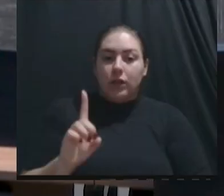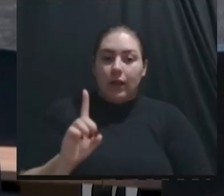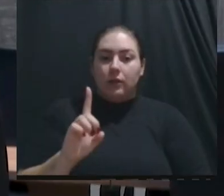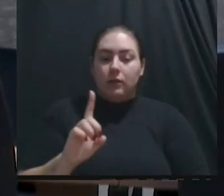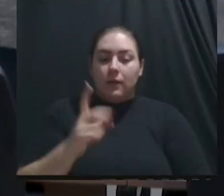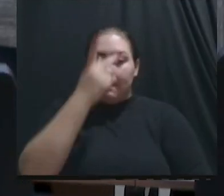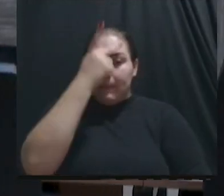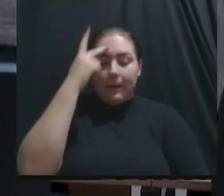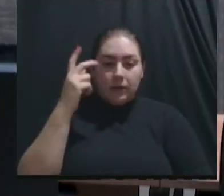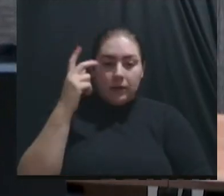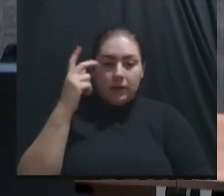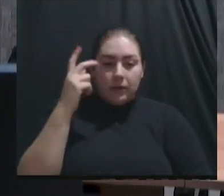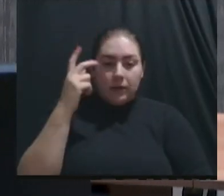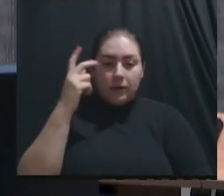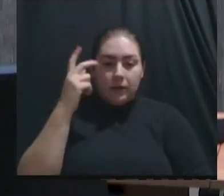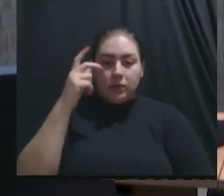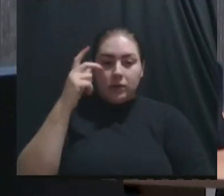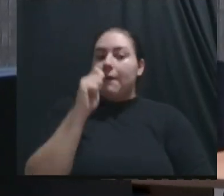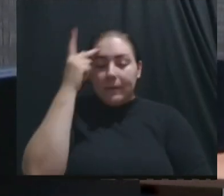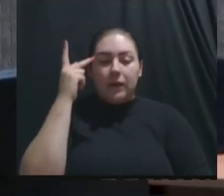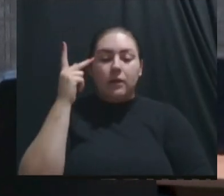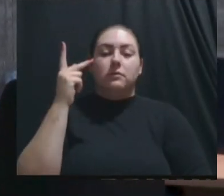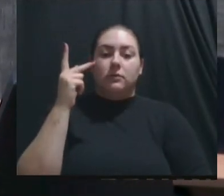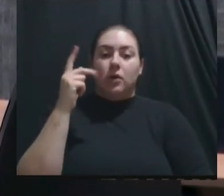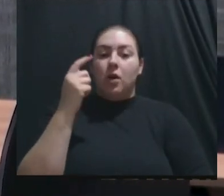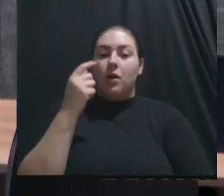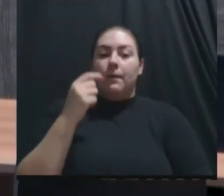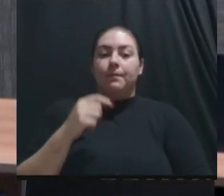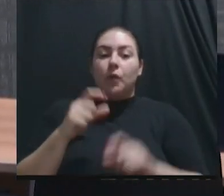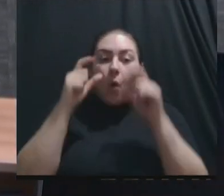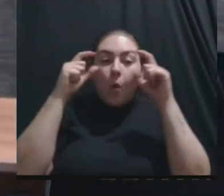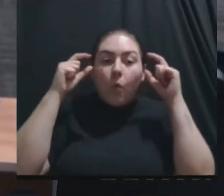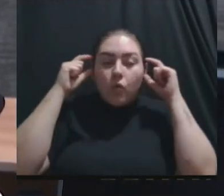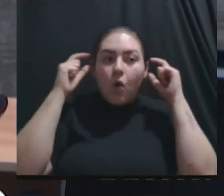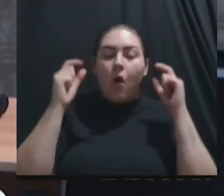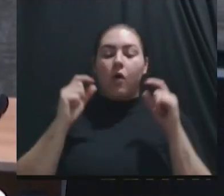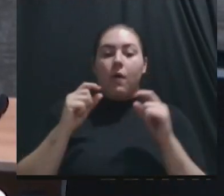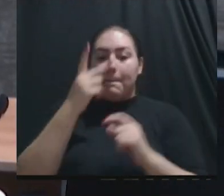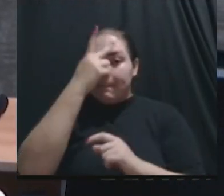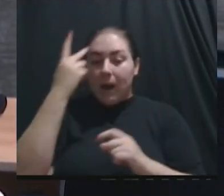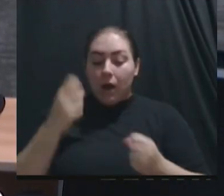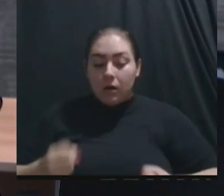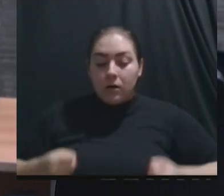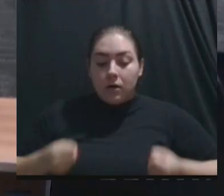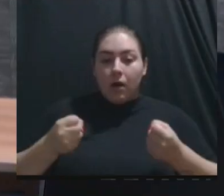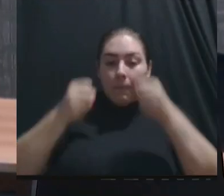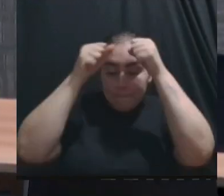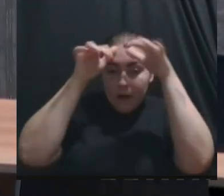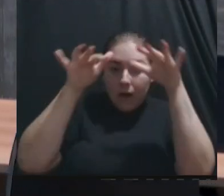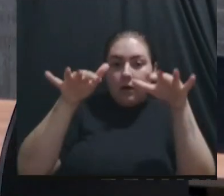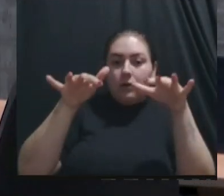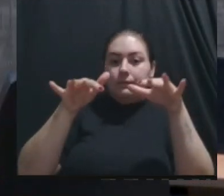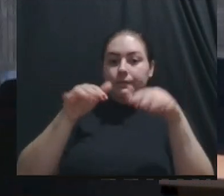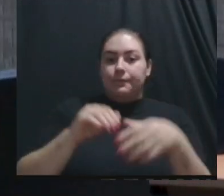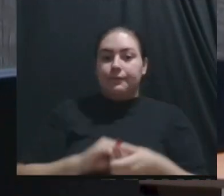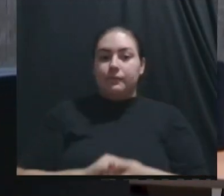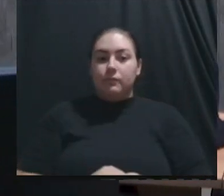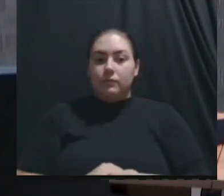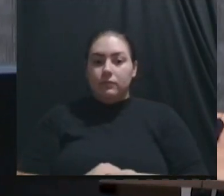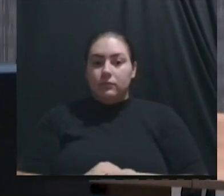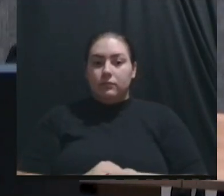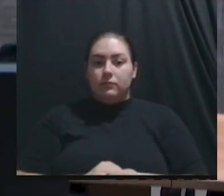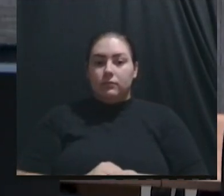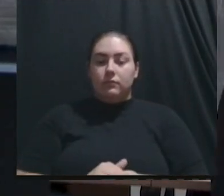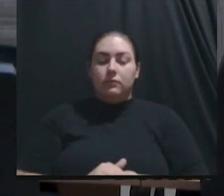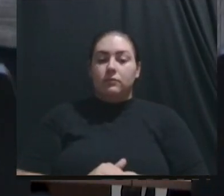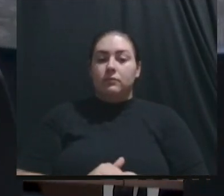com deficiência, uma pessoa em cadeira de roda, uma pessoa com espectro autista, dentro do espectro autista, com transtorno do espectro autista, uma